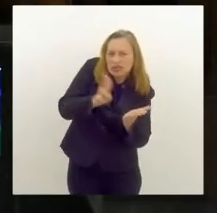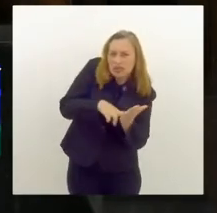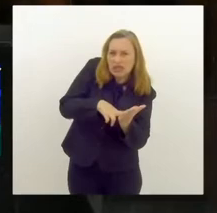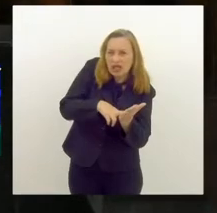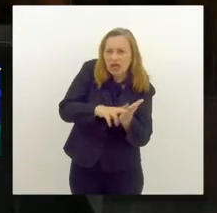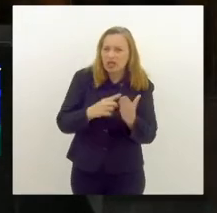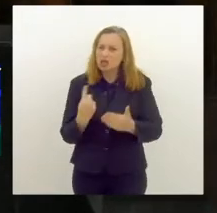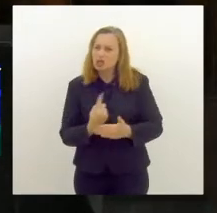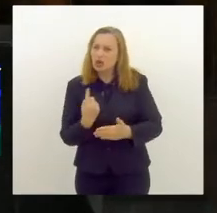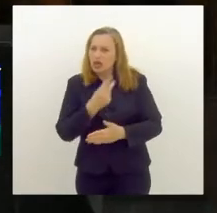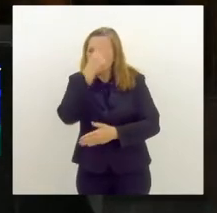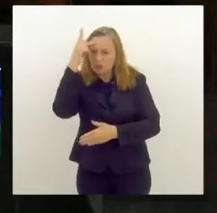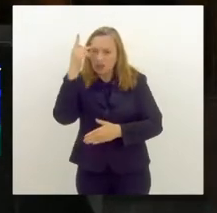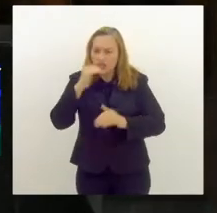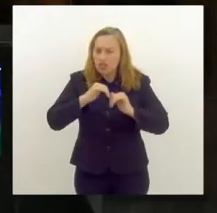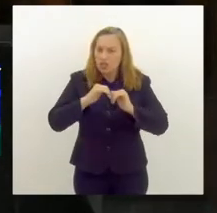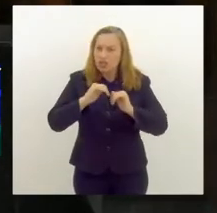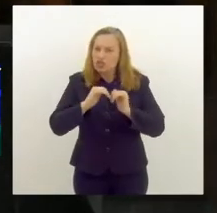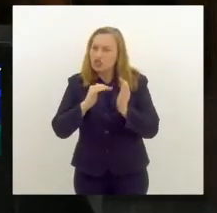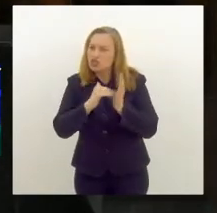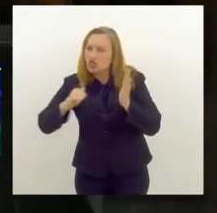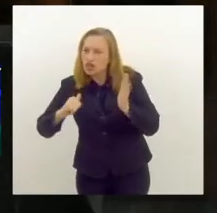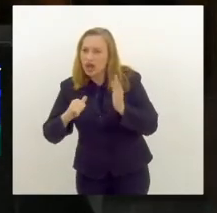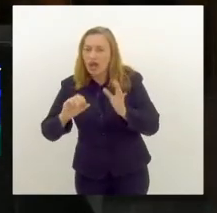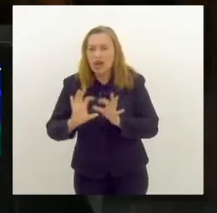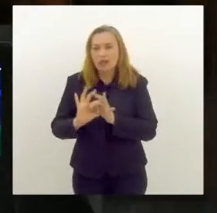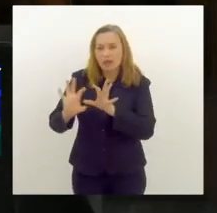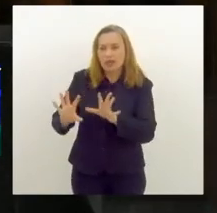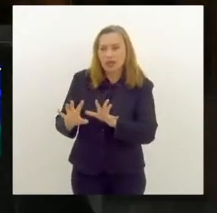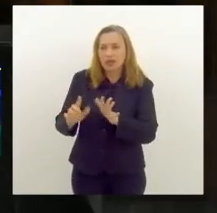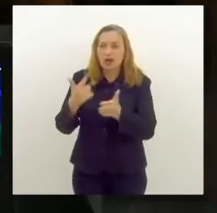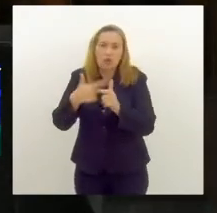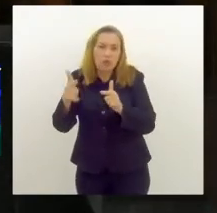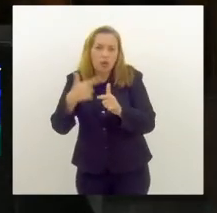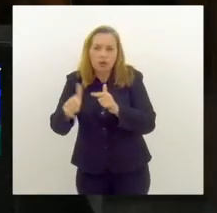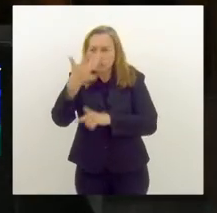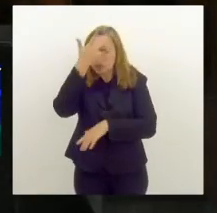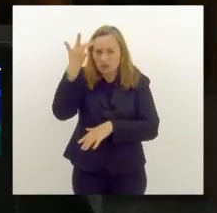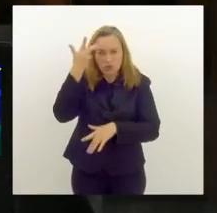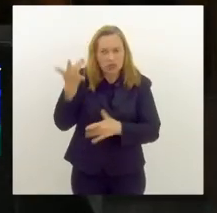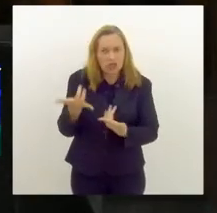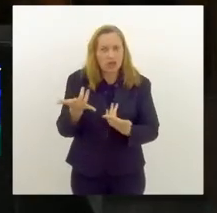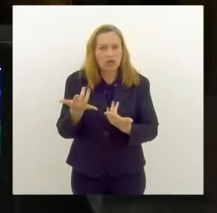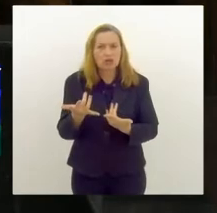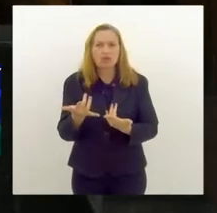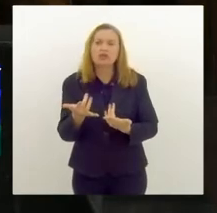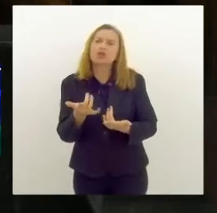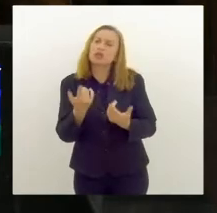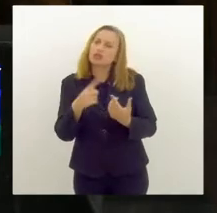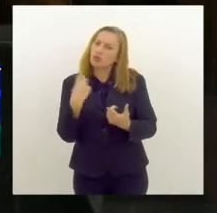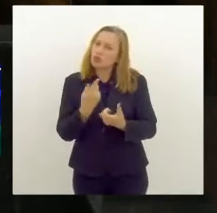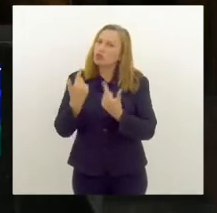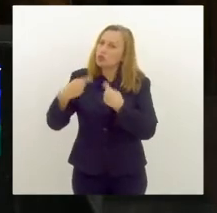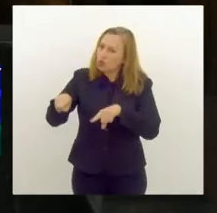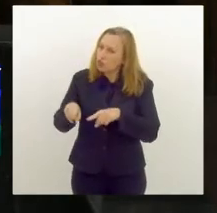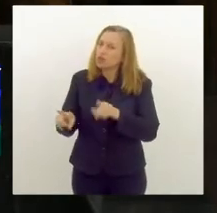essas pessoas, retirar delas a liberdade porque elas têm um problema de saúde mental, Isso a gente é radicalmente contra, e a Lei